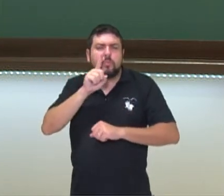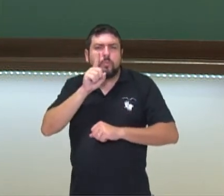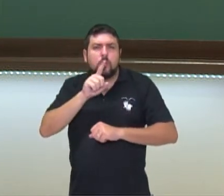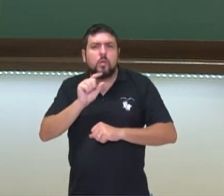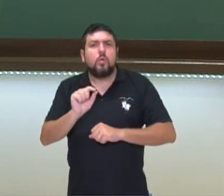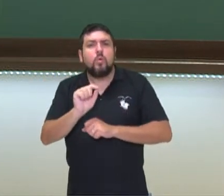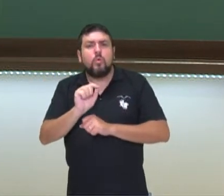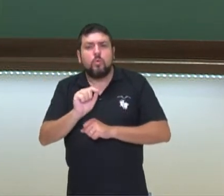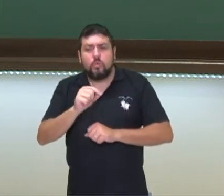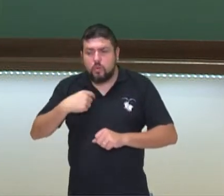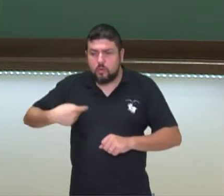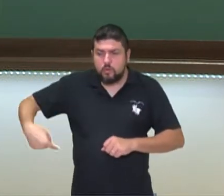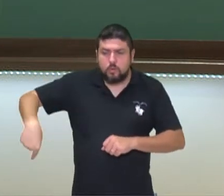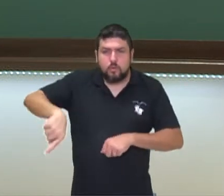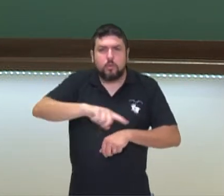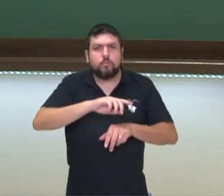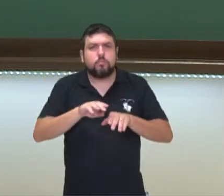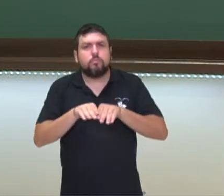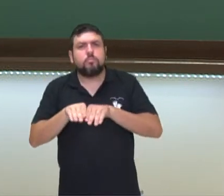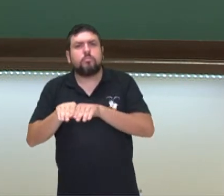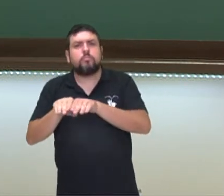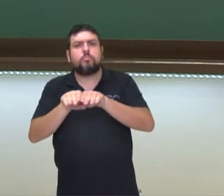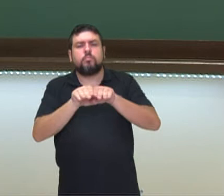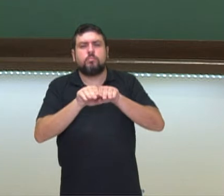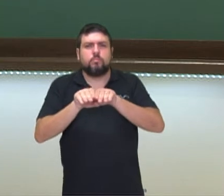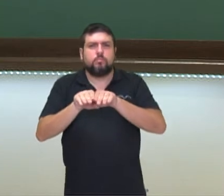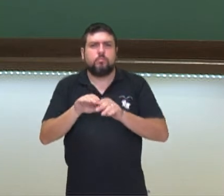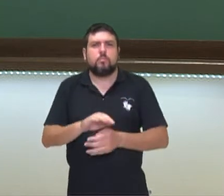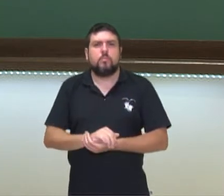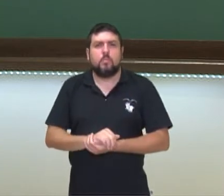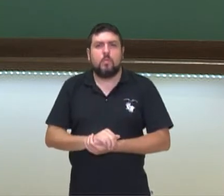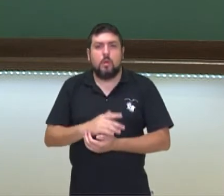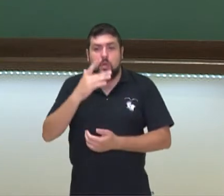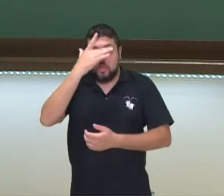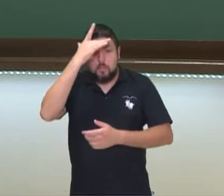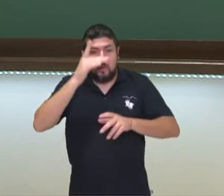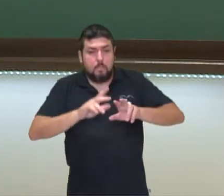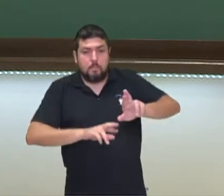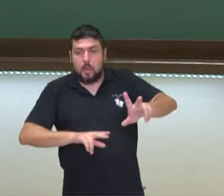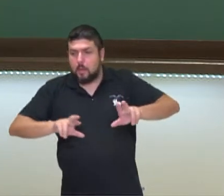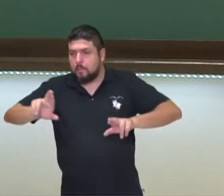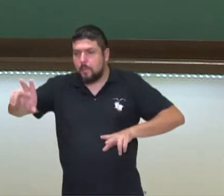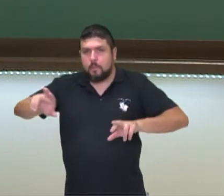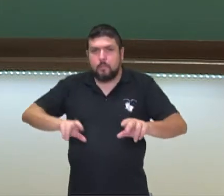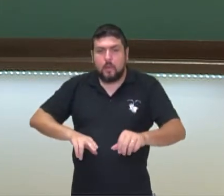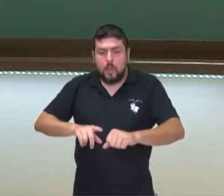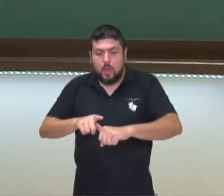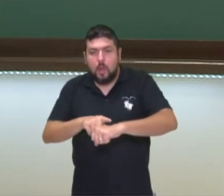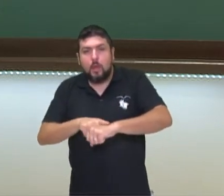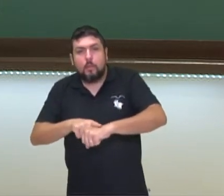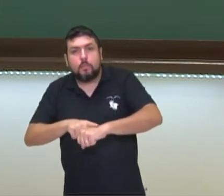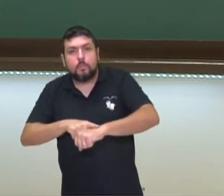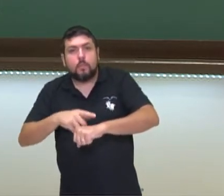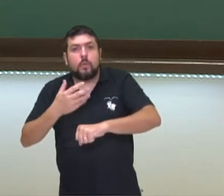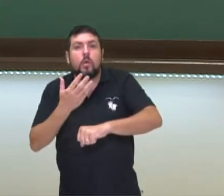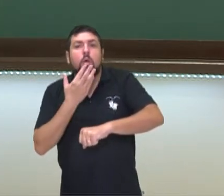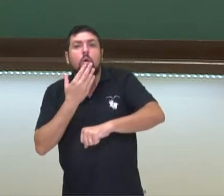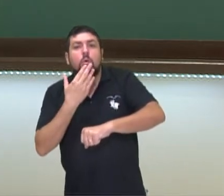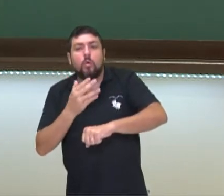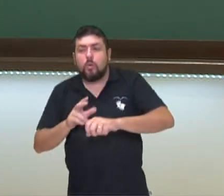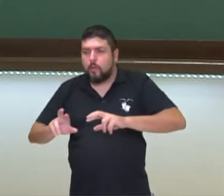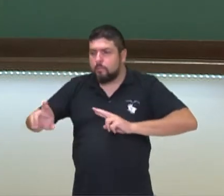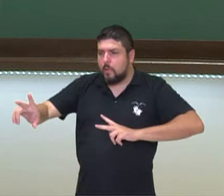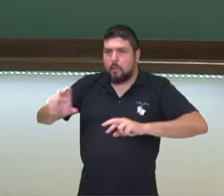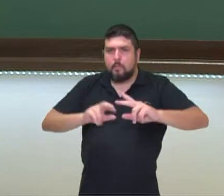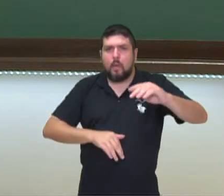somos iguais. Não existe ideia de pessoas diferentes porque são de raças diferentes, cor da pele, não muda nada